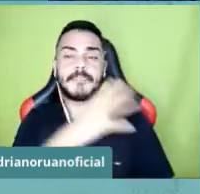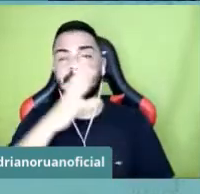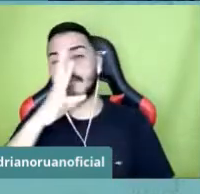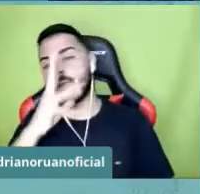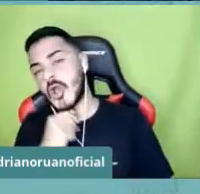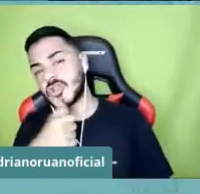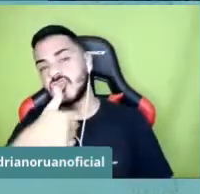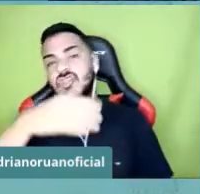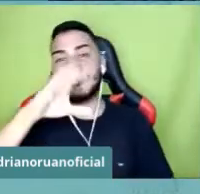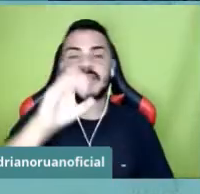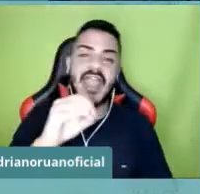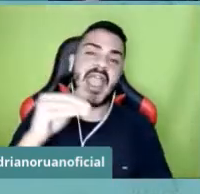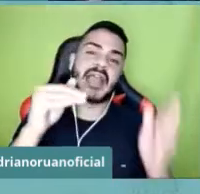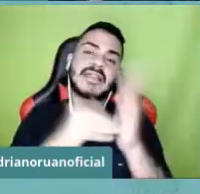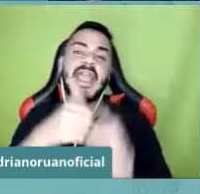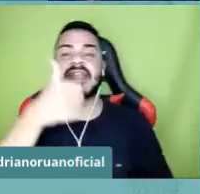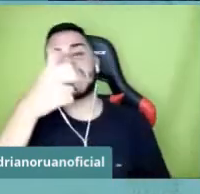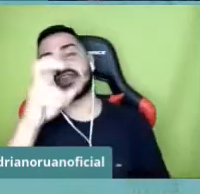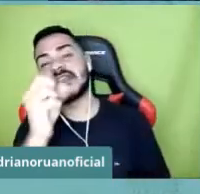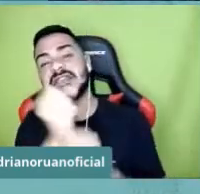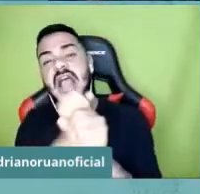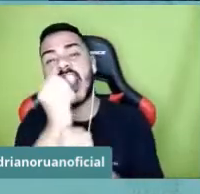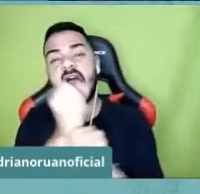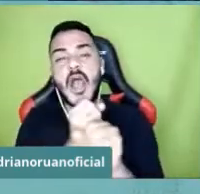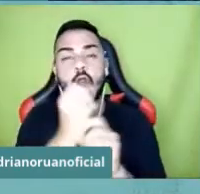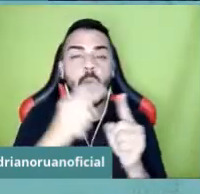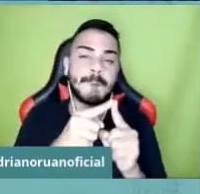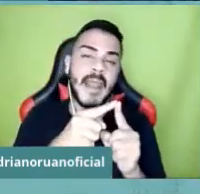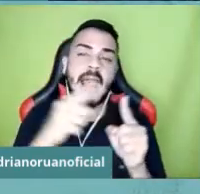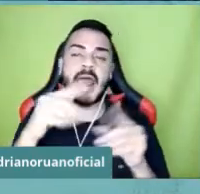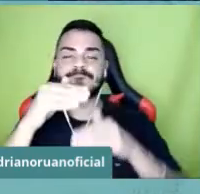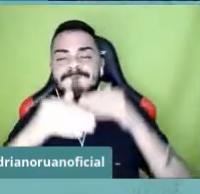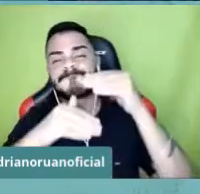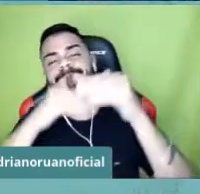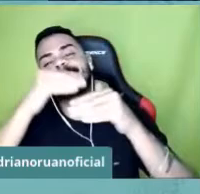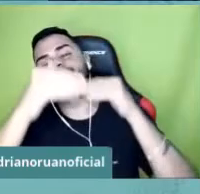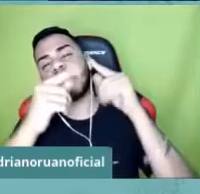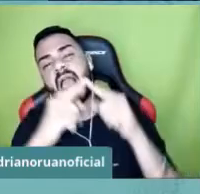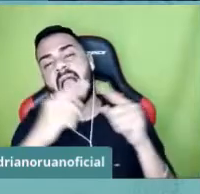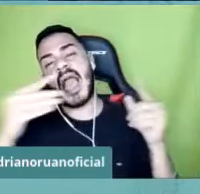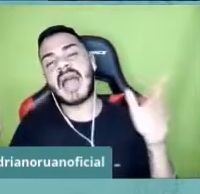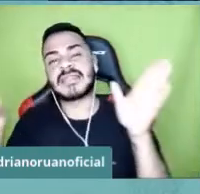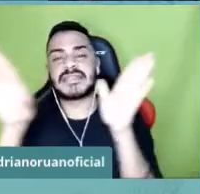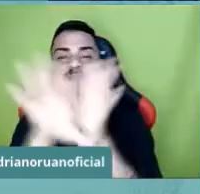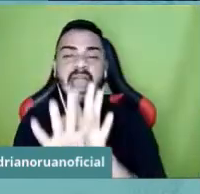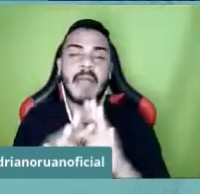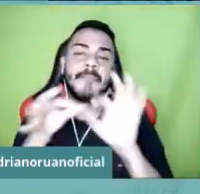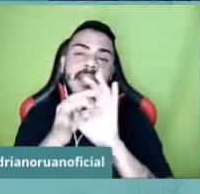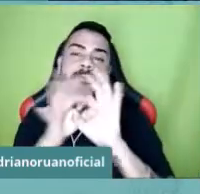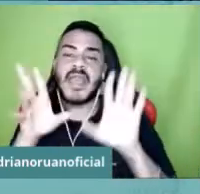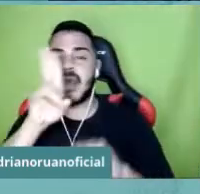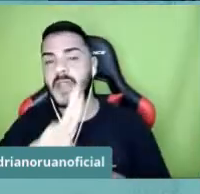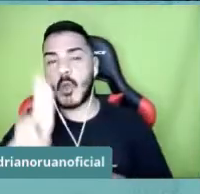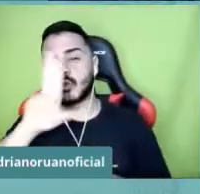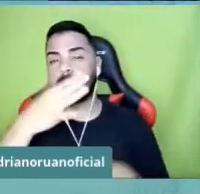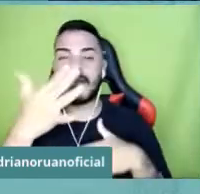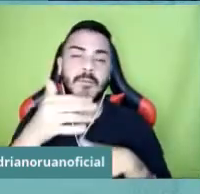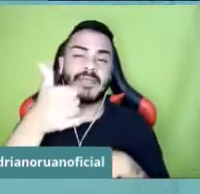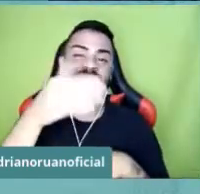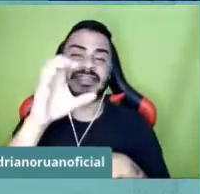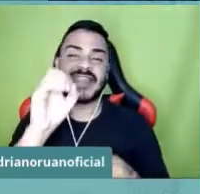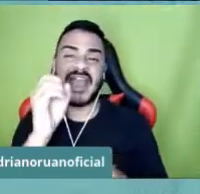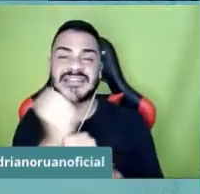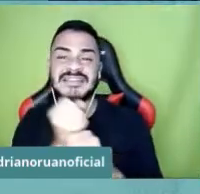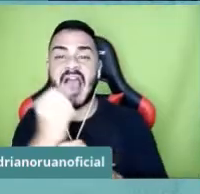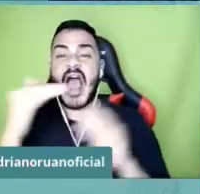15 anos entre o início do seu desenvolvimento até ela estar liberada para uso. A última vacina, como eu